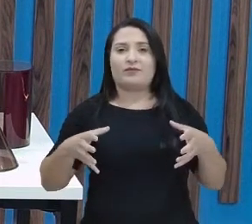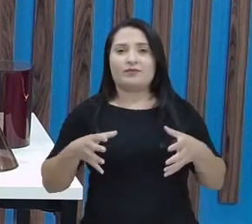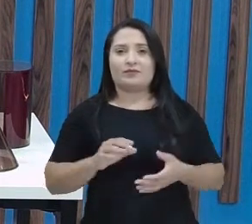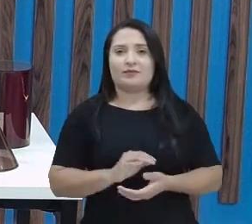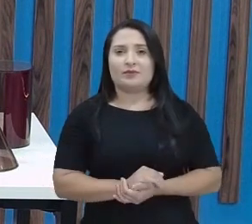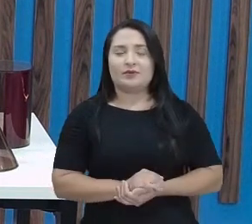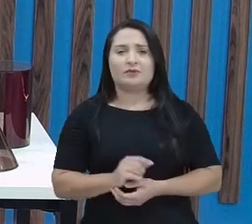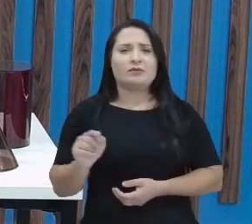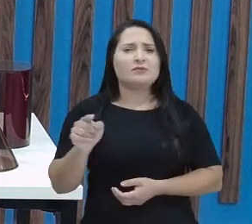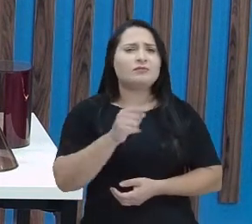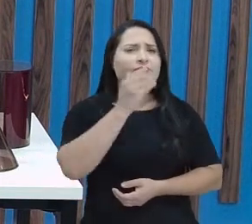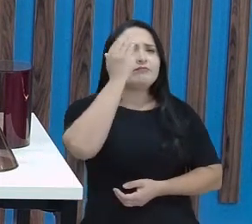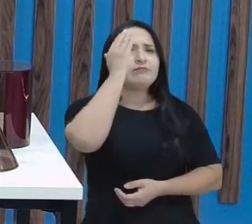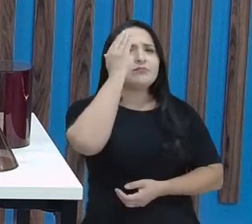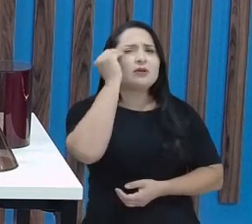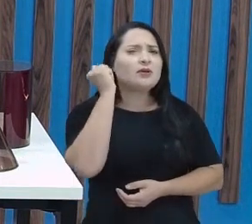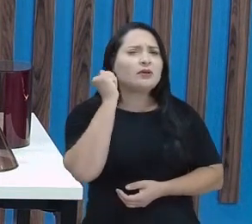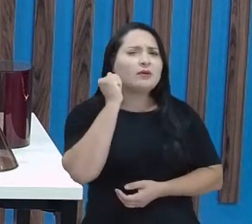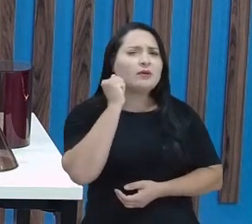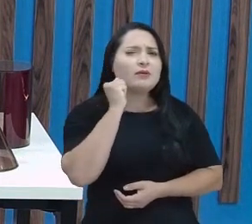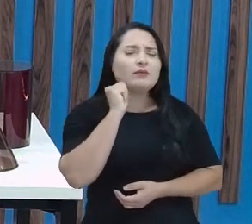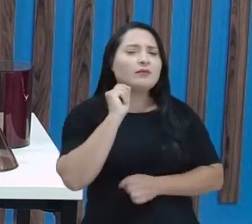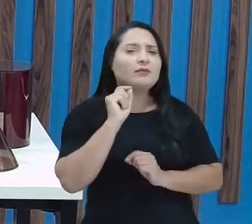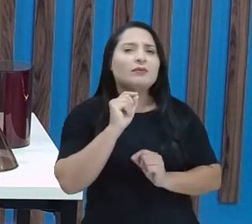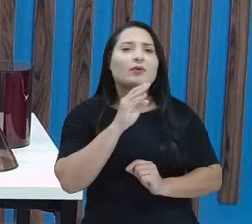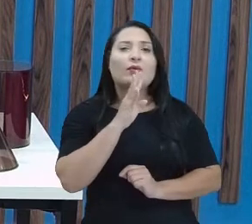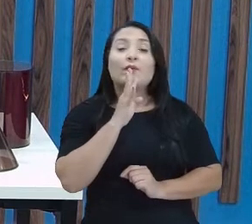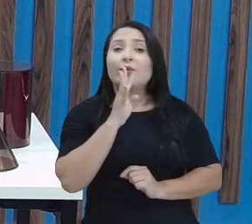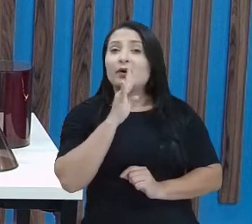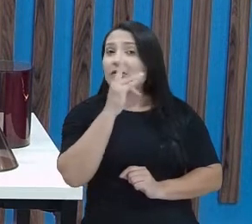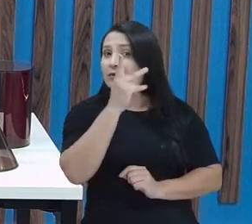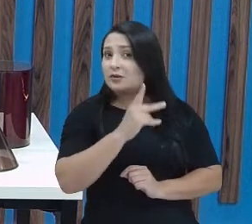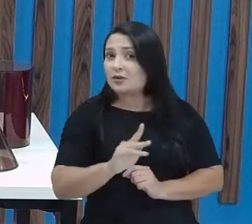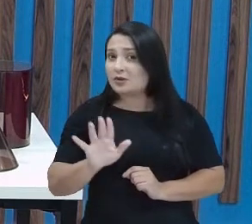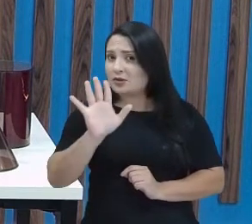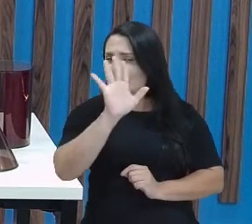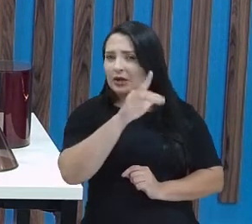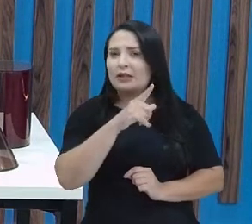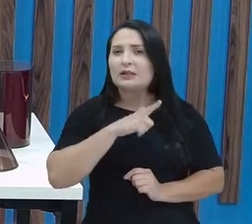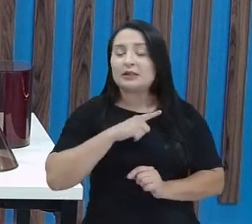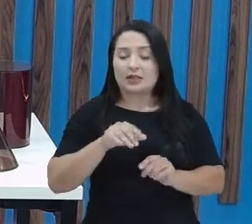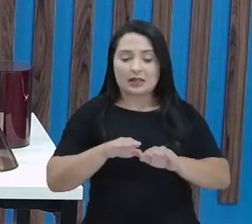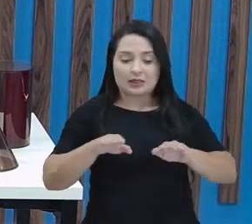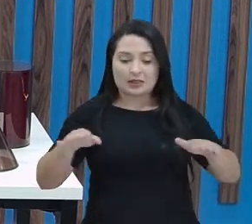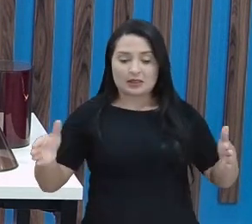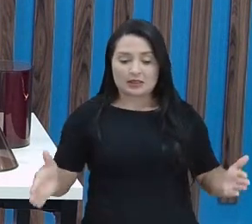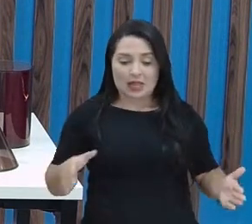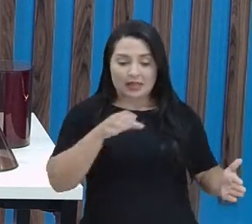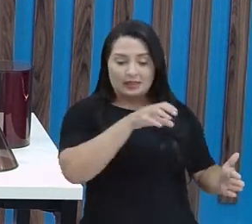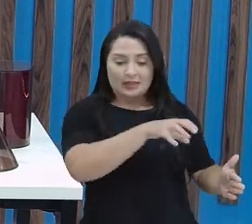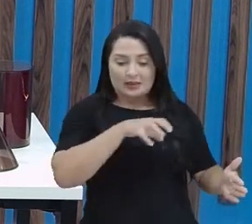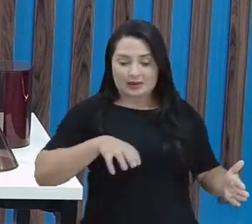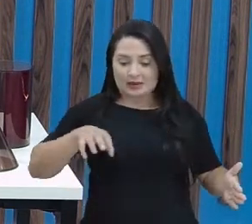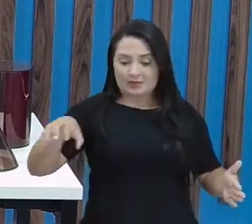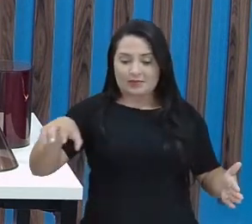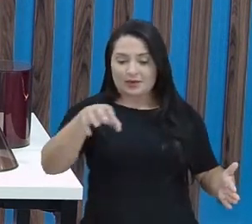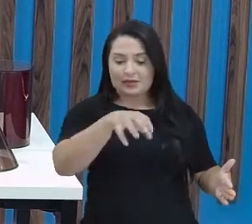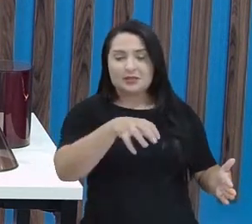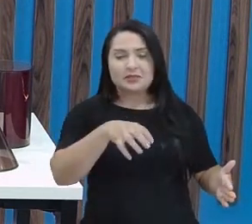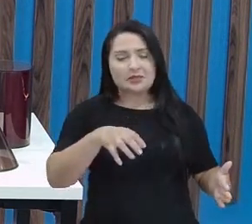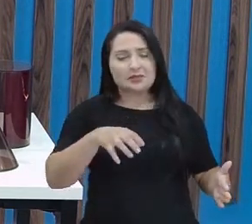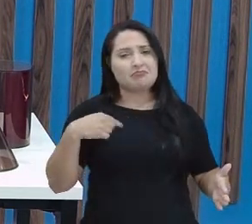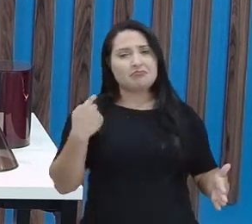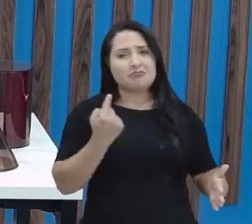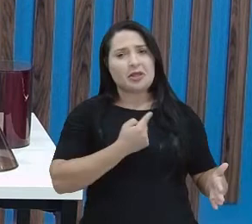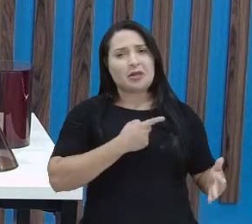E vocês sabem, conhecem, todas essas figuras que estão aqui na minha mesa são as mais comuns. Eu tenho aqui